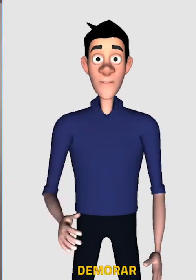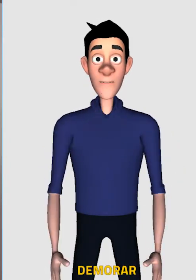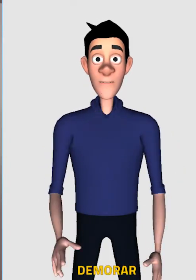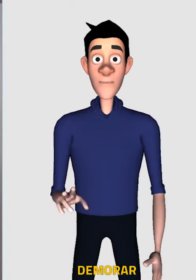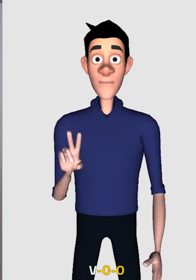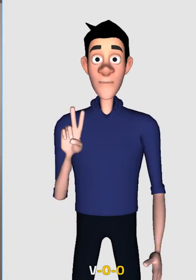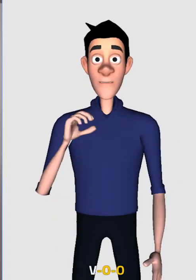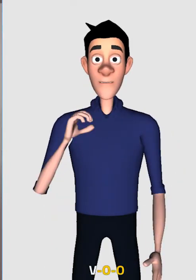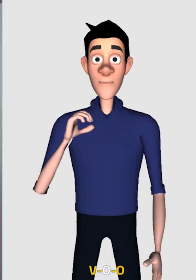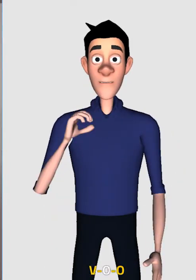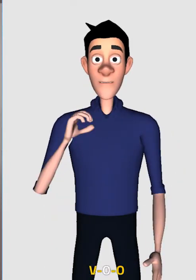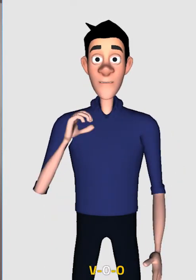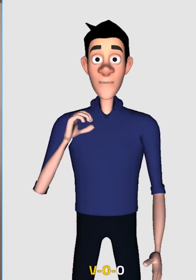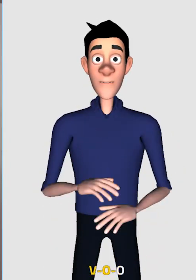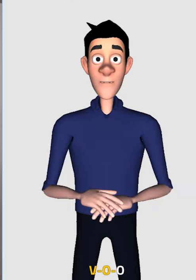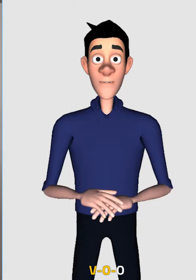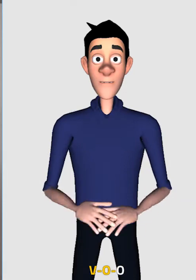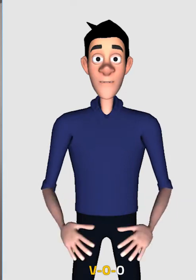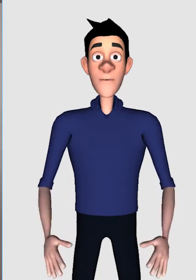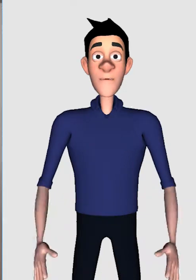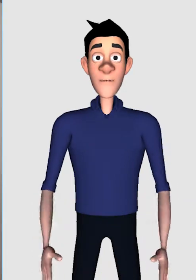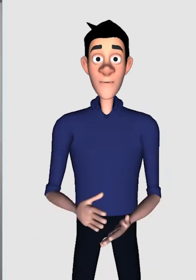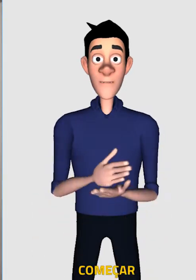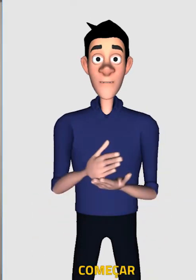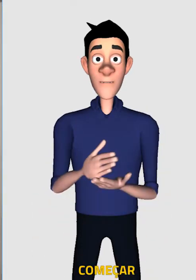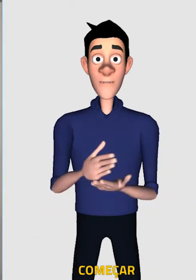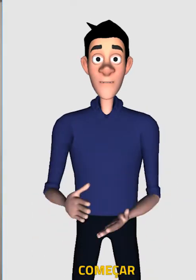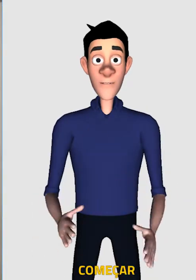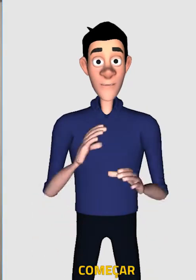Vamos começar pelo mais fácil, então?